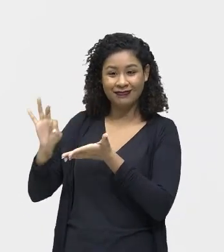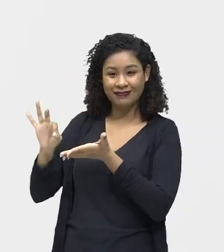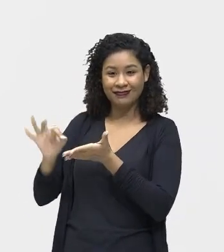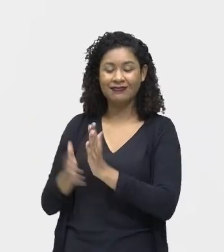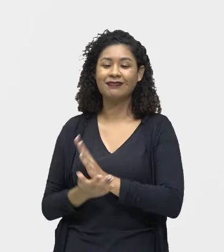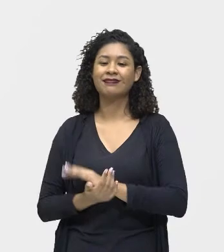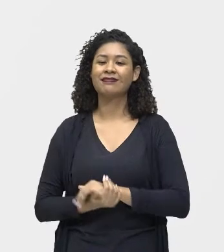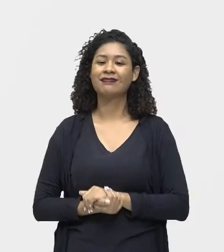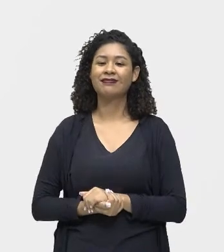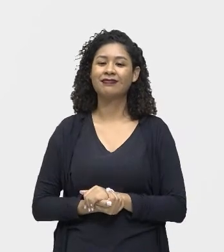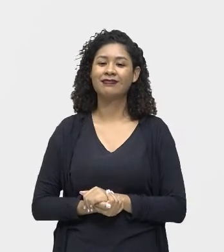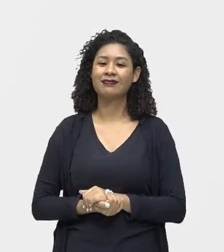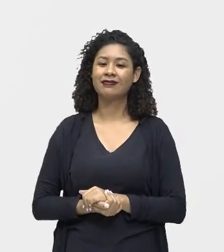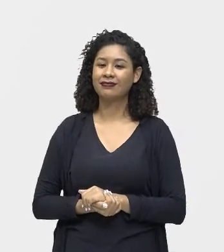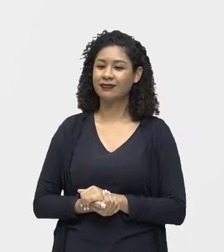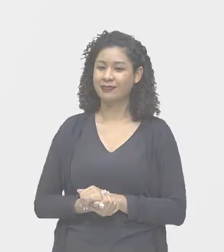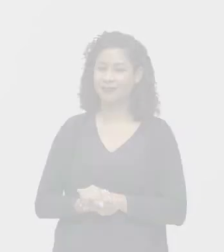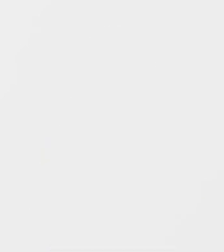vocês.